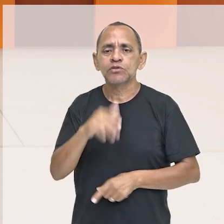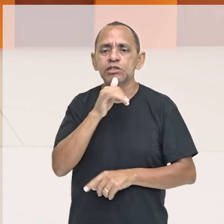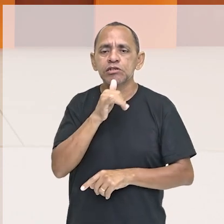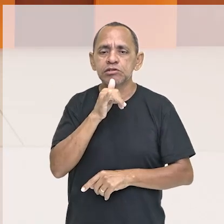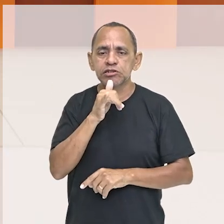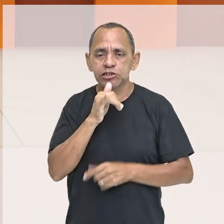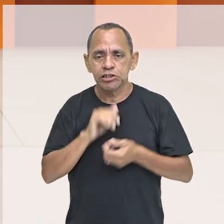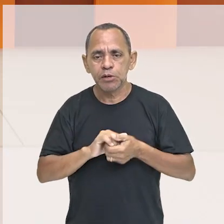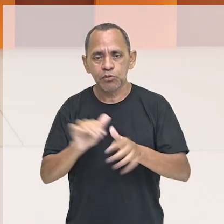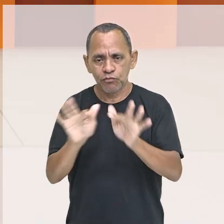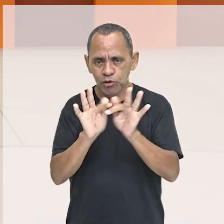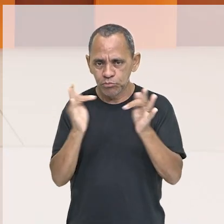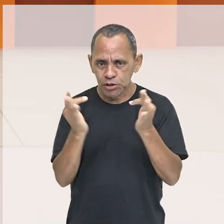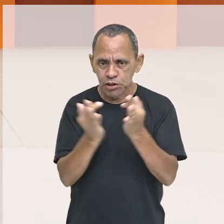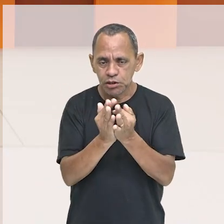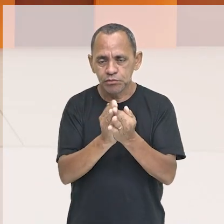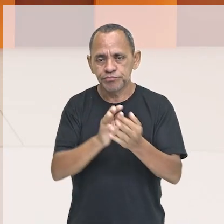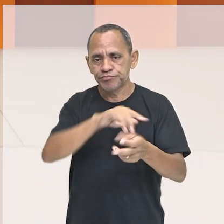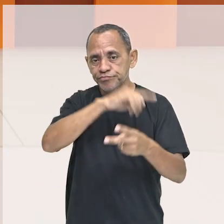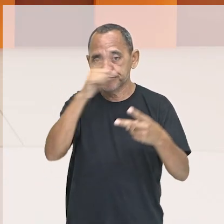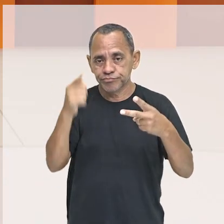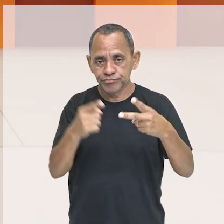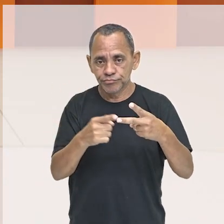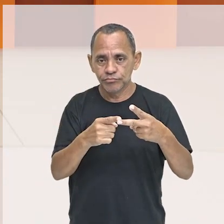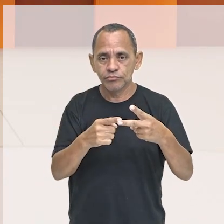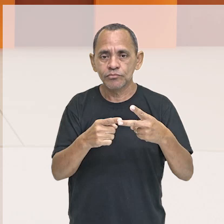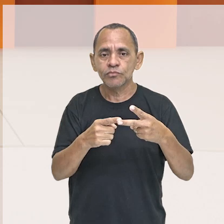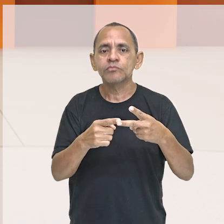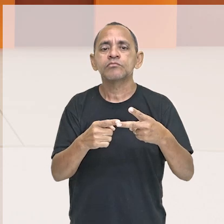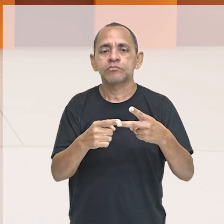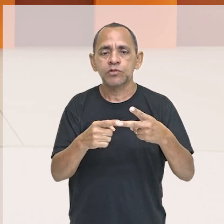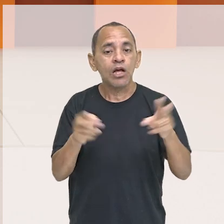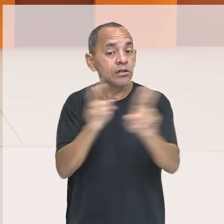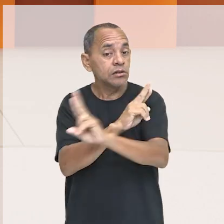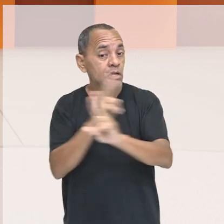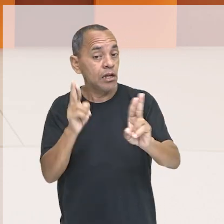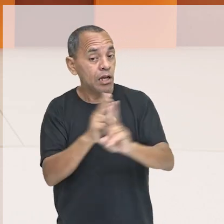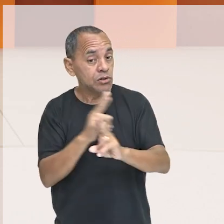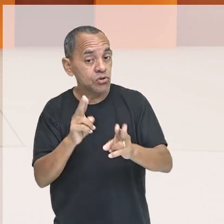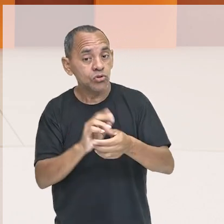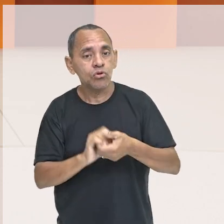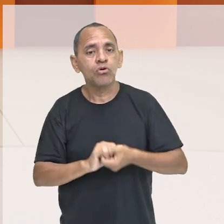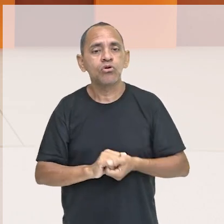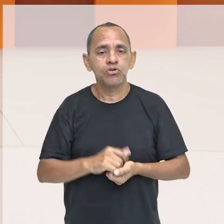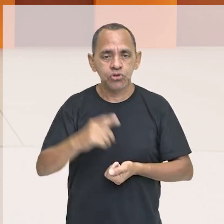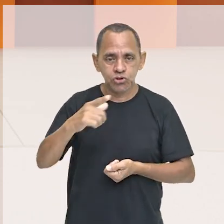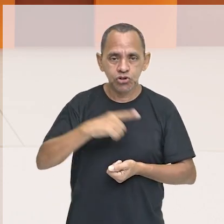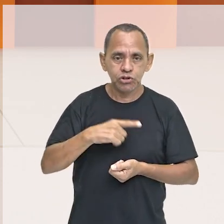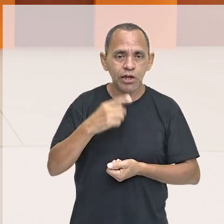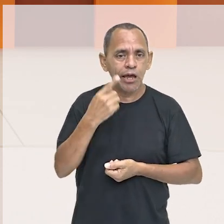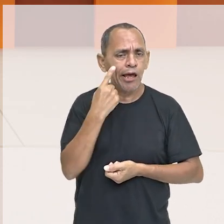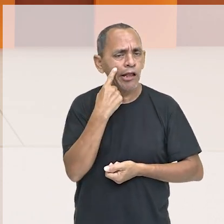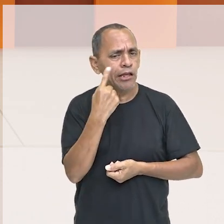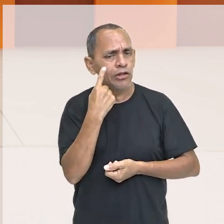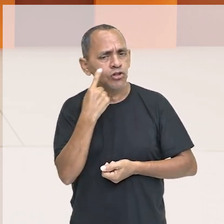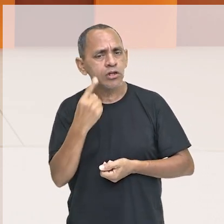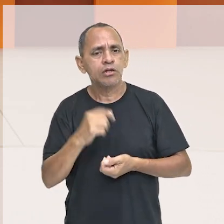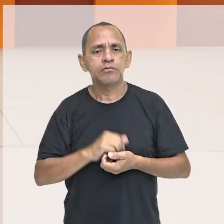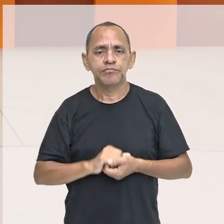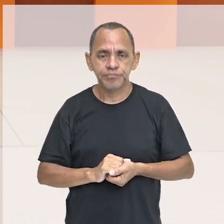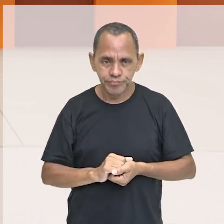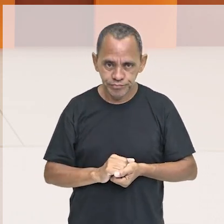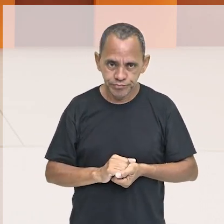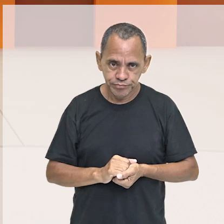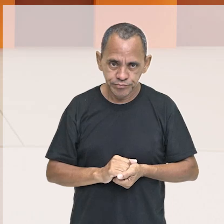E os grupos secundários são aqueles em que as relações se pautam pela impessoalidade,